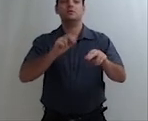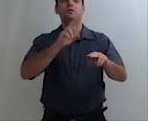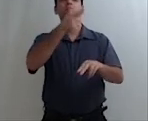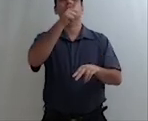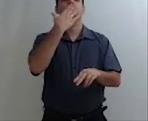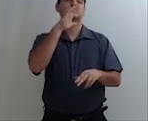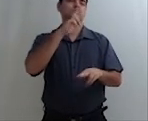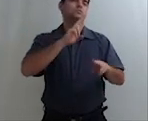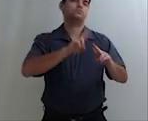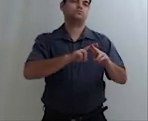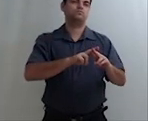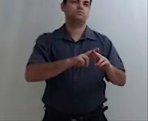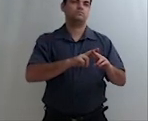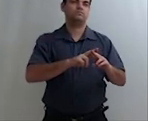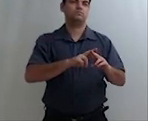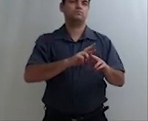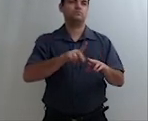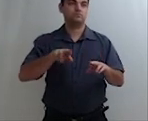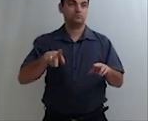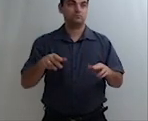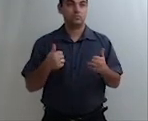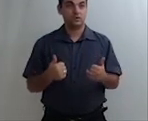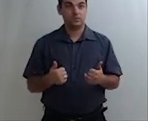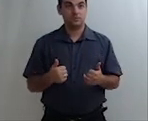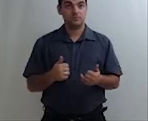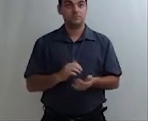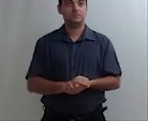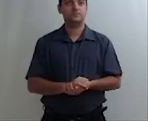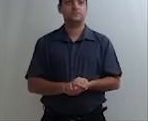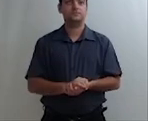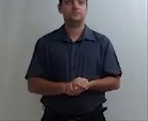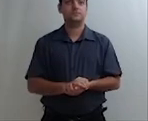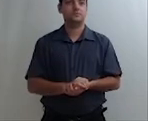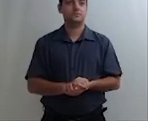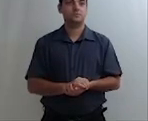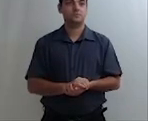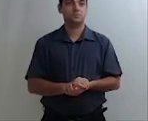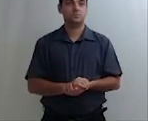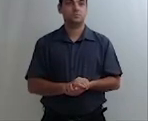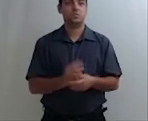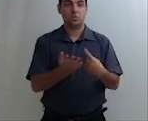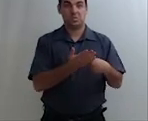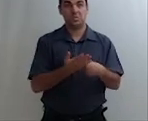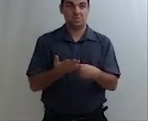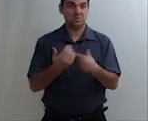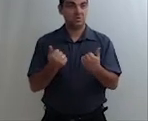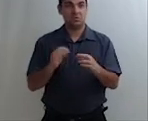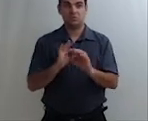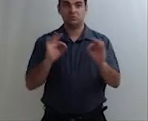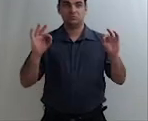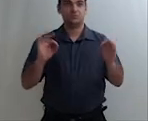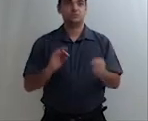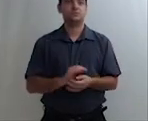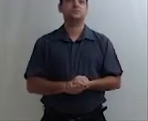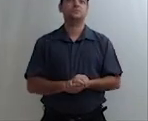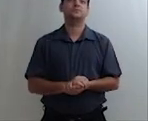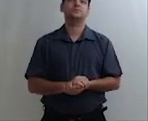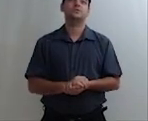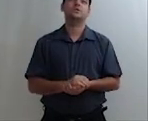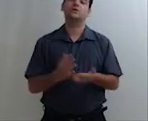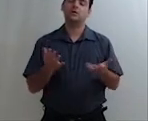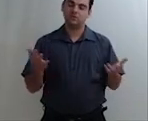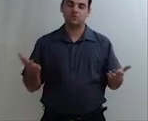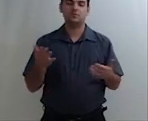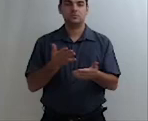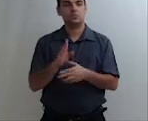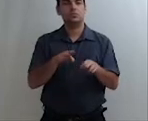é como voto não há n dissenção Então fica assim proclamado resultado